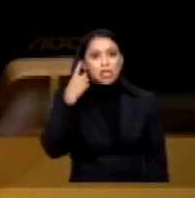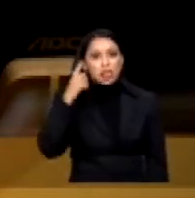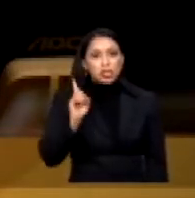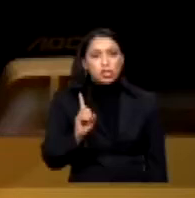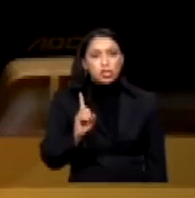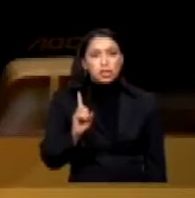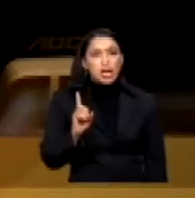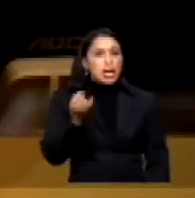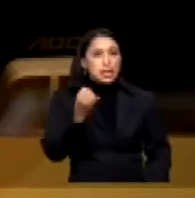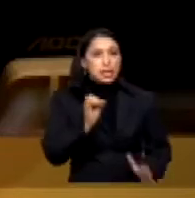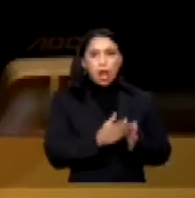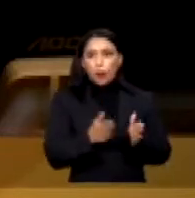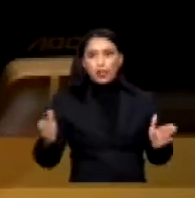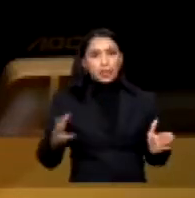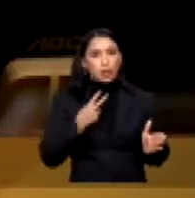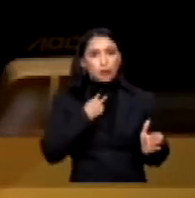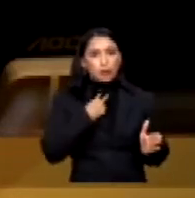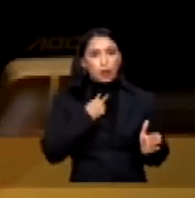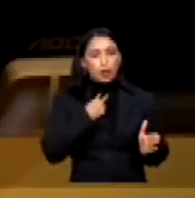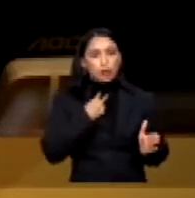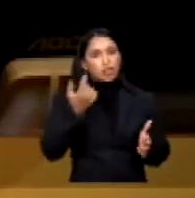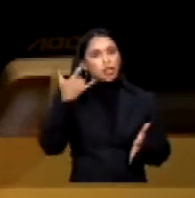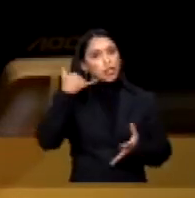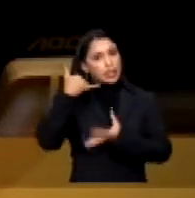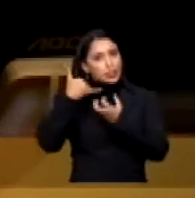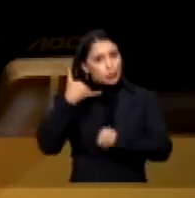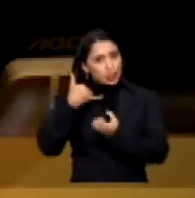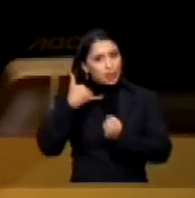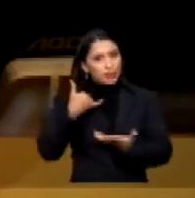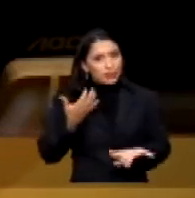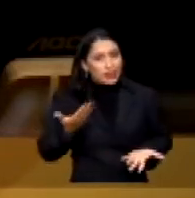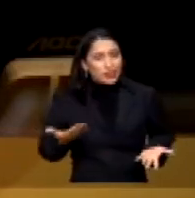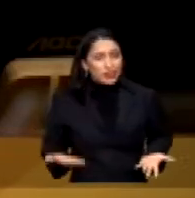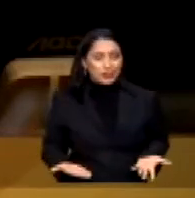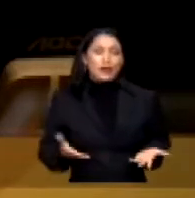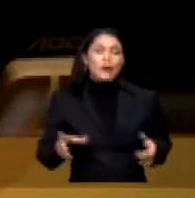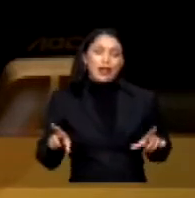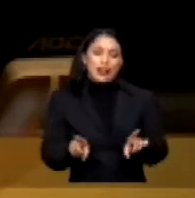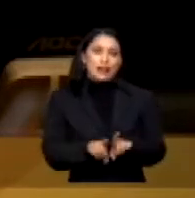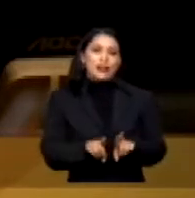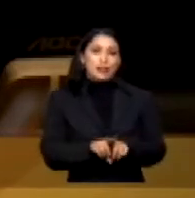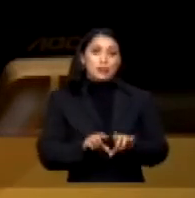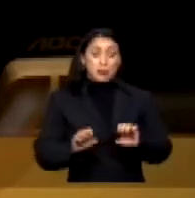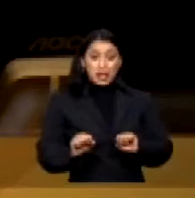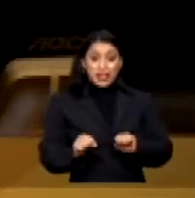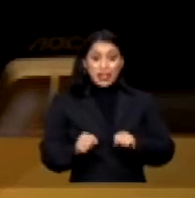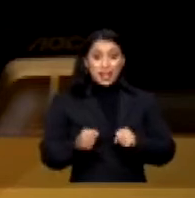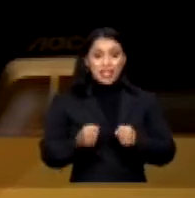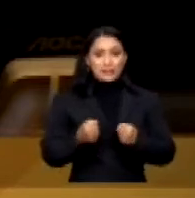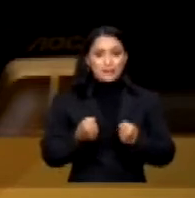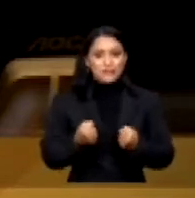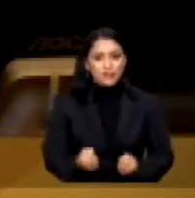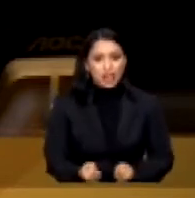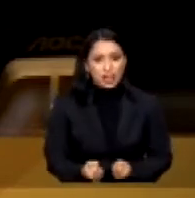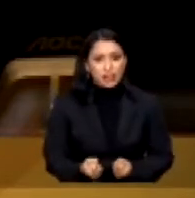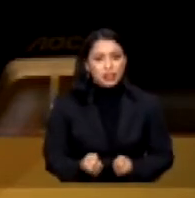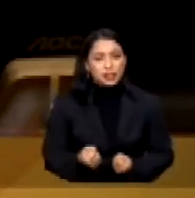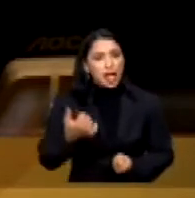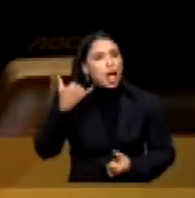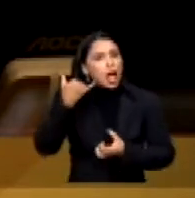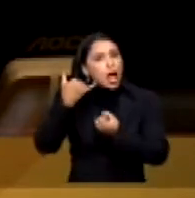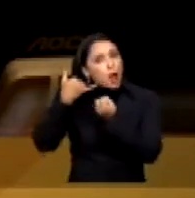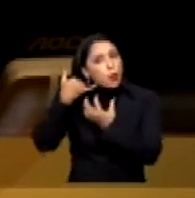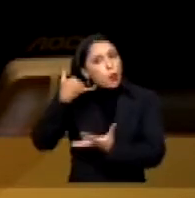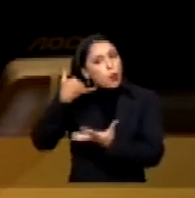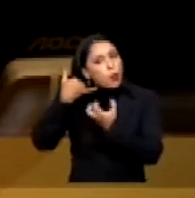esta duração alongada de uma escuta telefônica é também em favor da defesa. É a quantidade